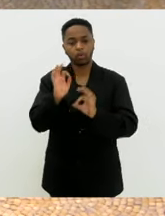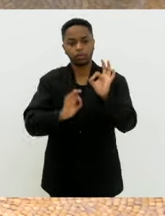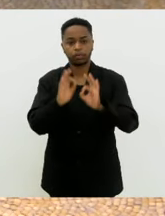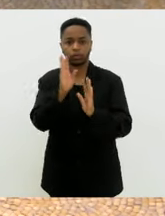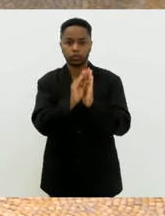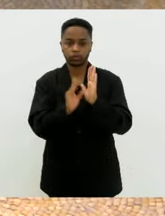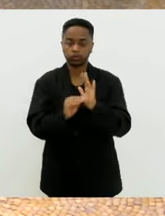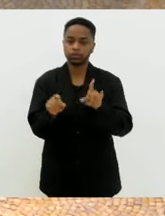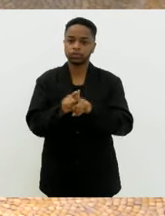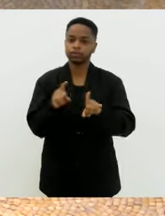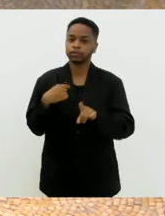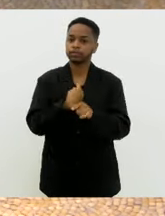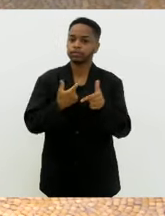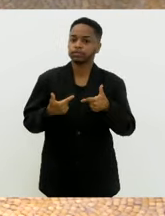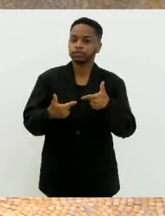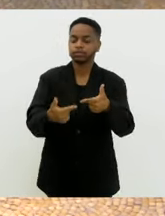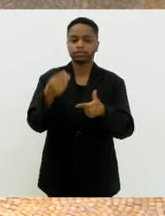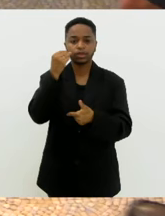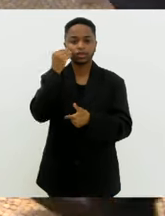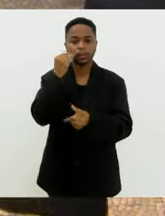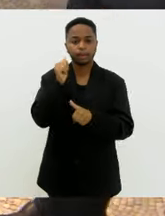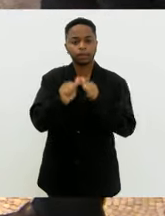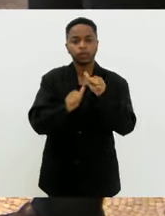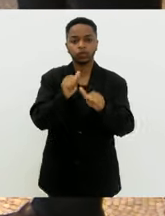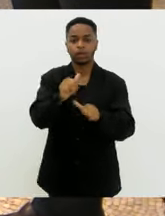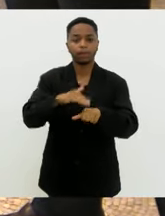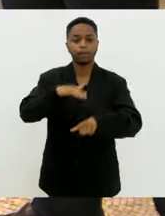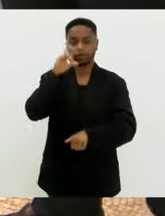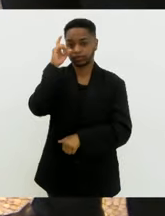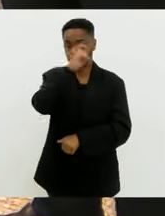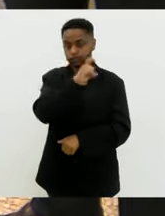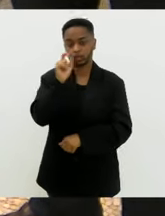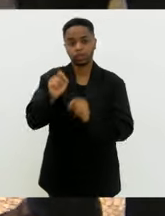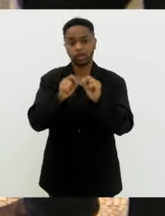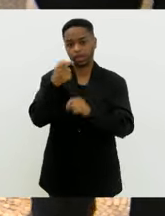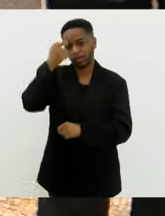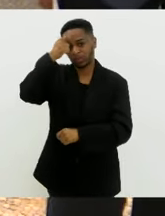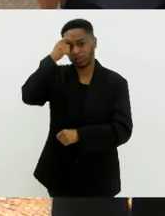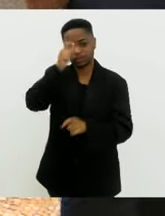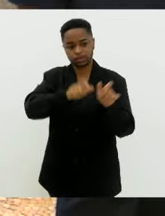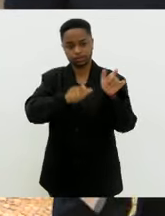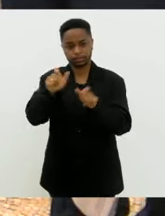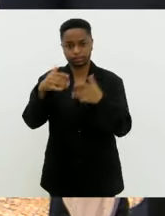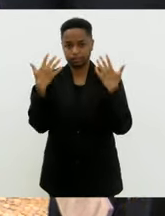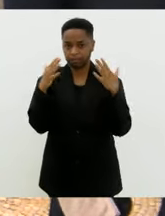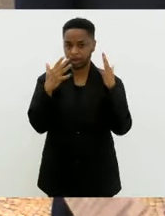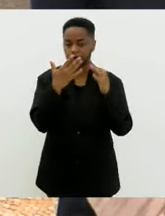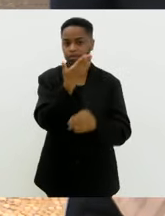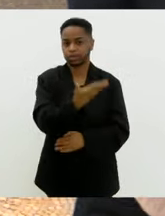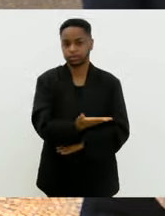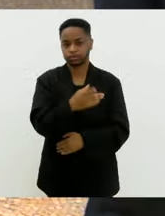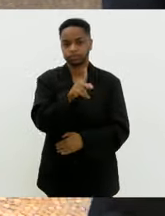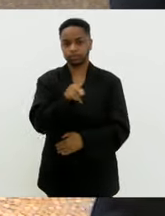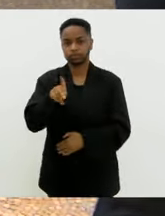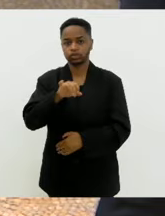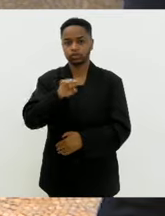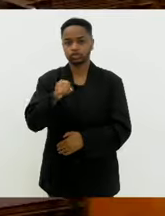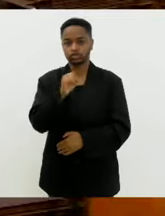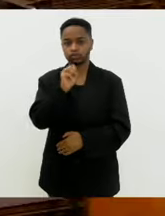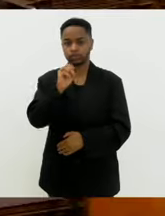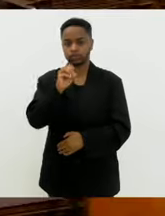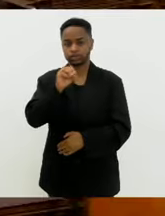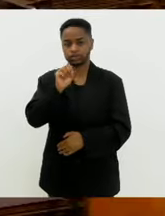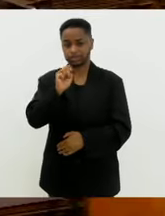com que isso ajude a mudar o mais difícil de mudar, que é a cabeça das pessoas. Parabéns, professor Josemar.